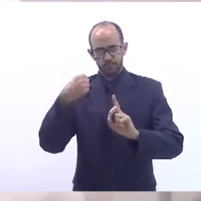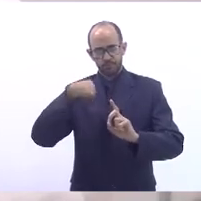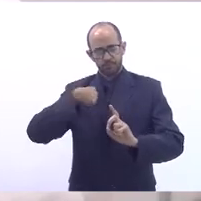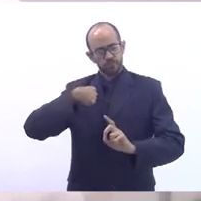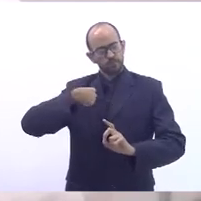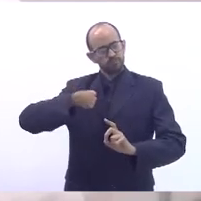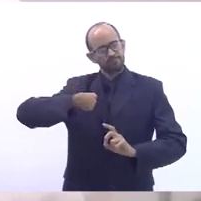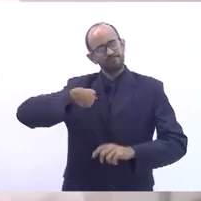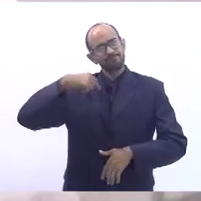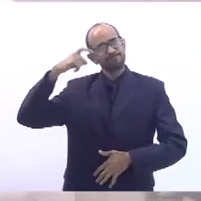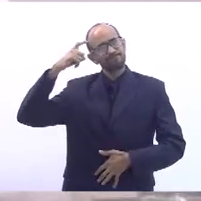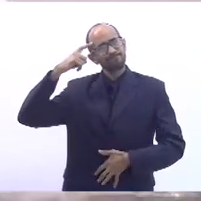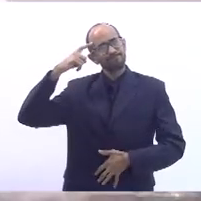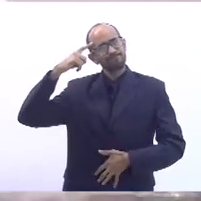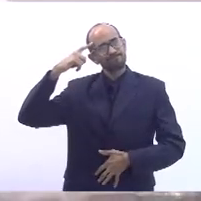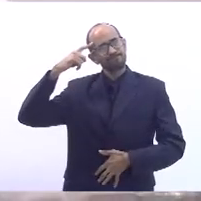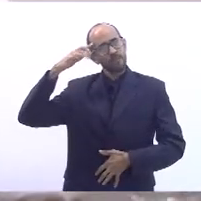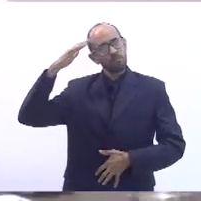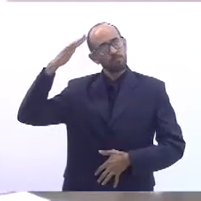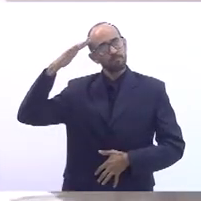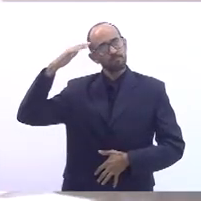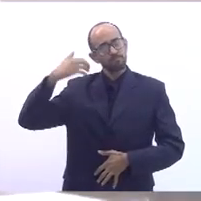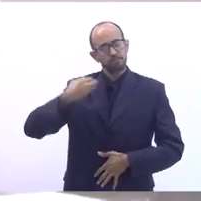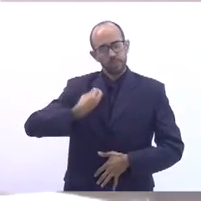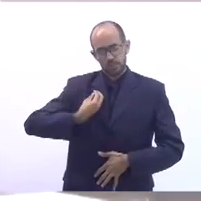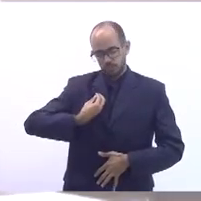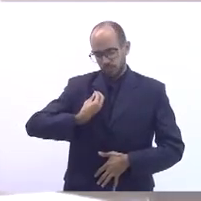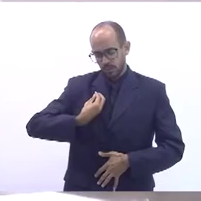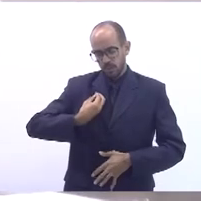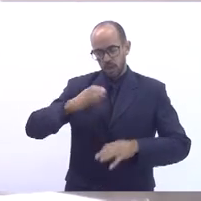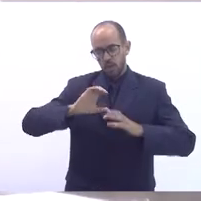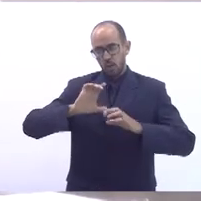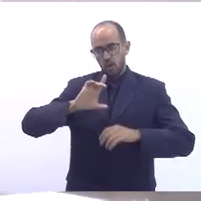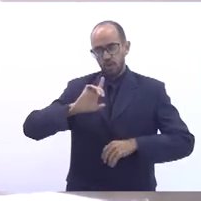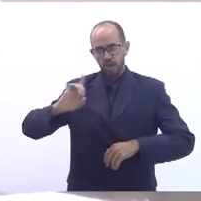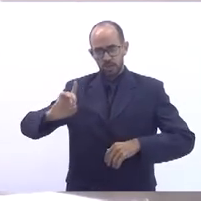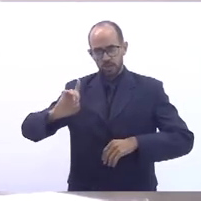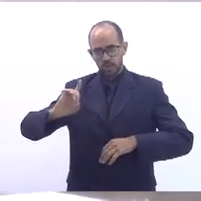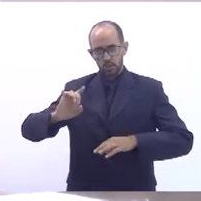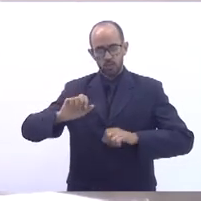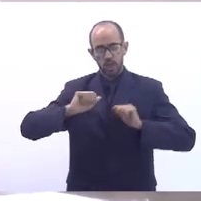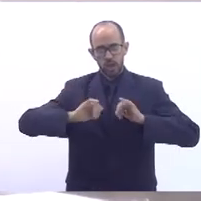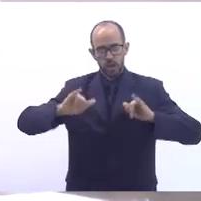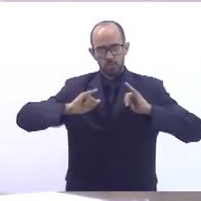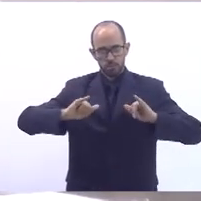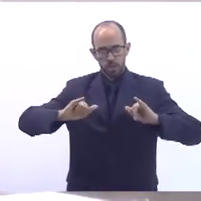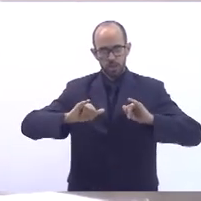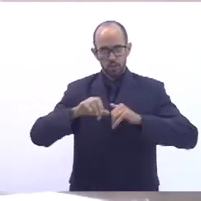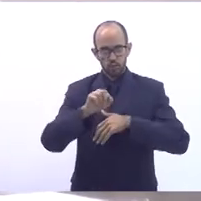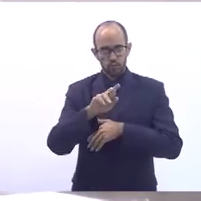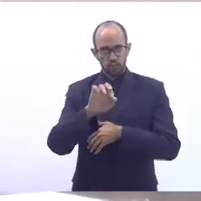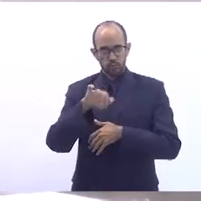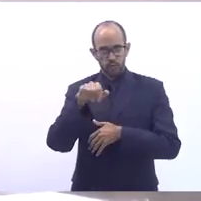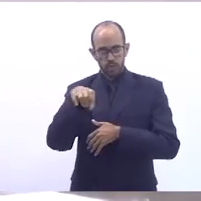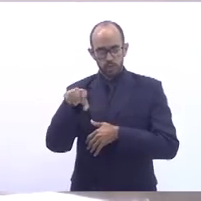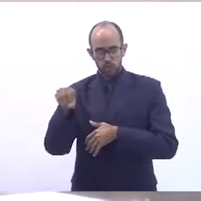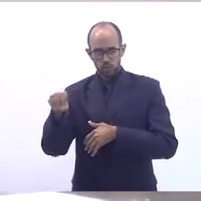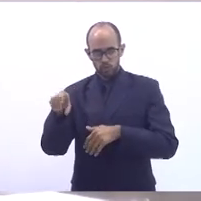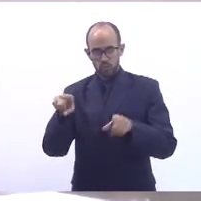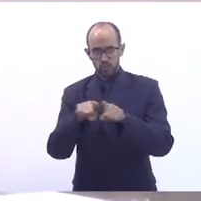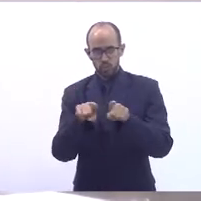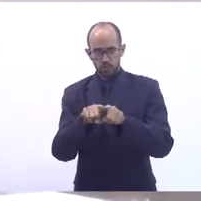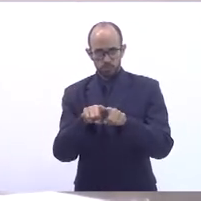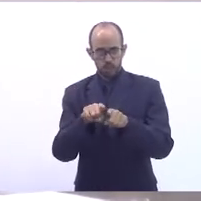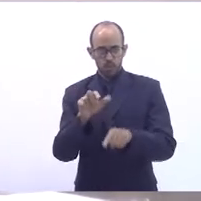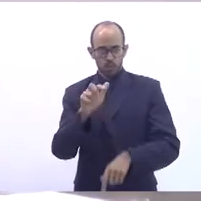aqui participando da coordenação da campanha e o Eto'o na parte ambiental da campanha do Lula e